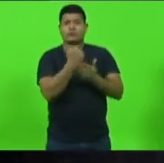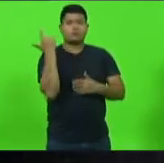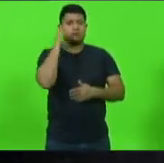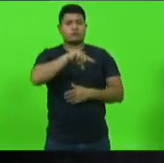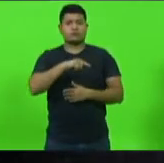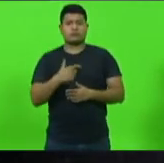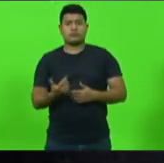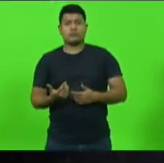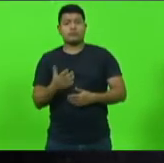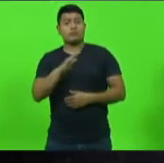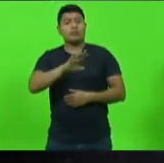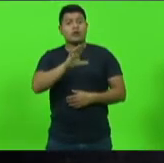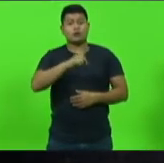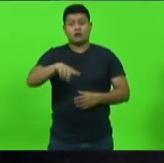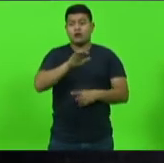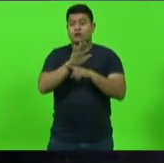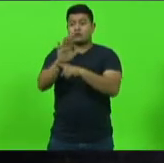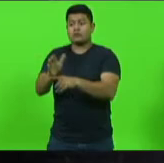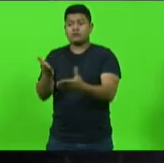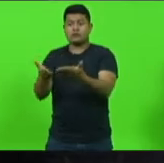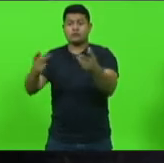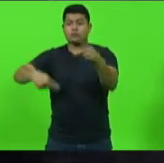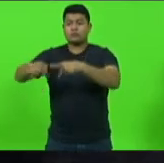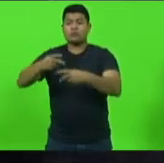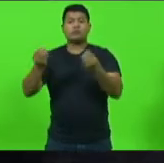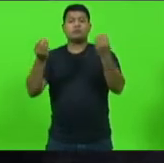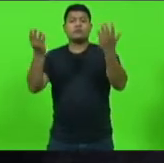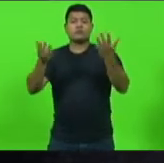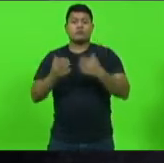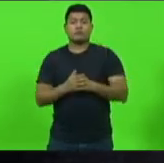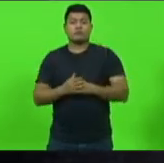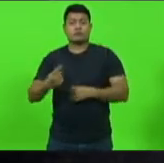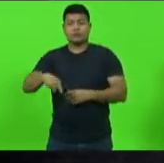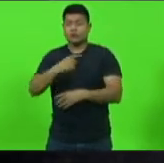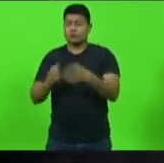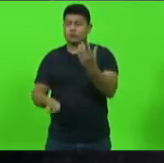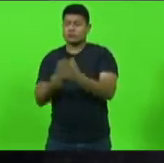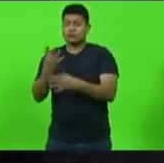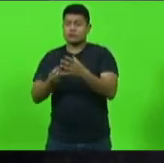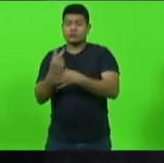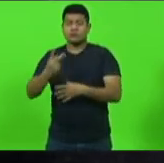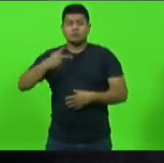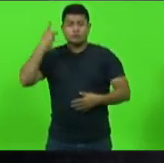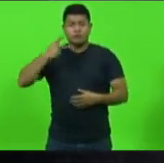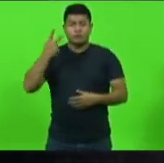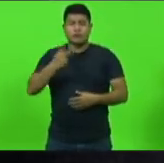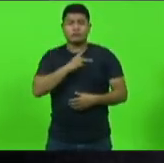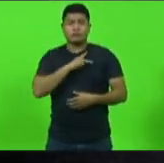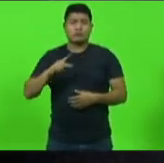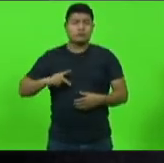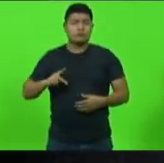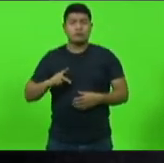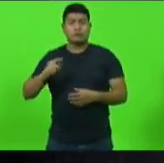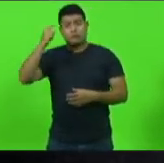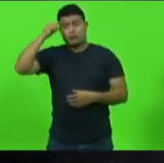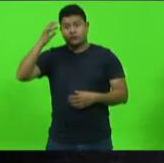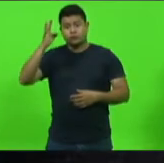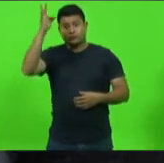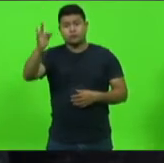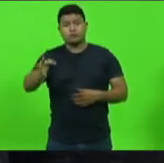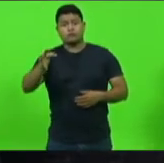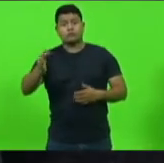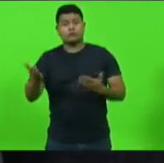pessoas? O que nós estamos produzindo de políticas públicas de médio e longo prazo, políticas